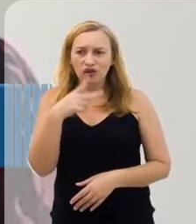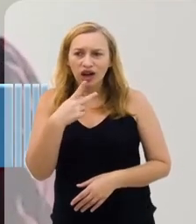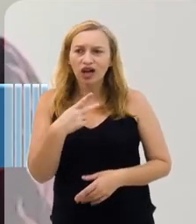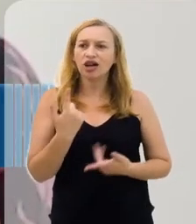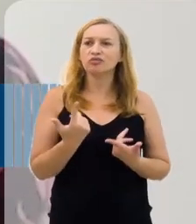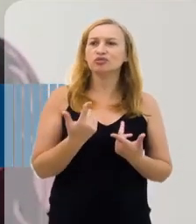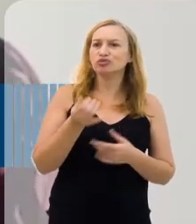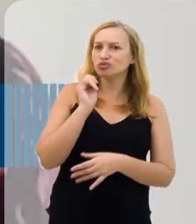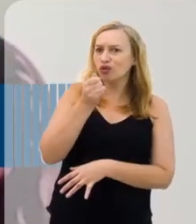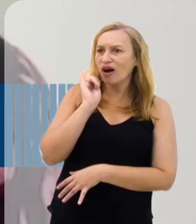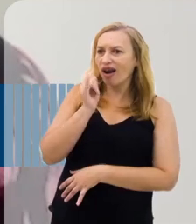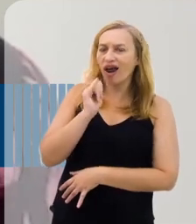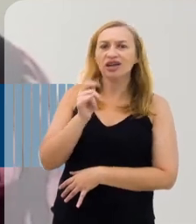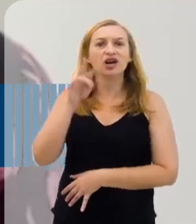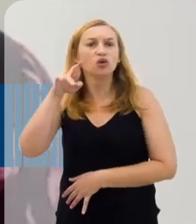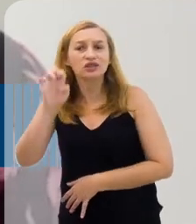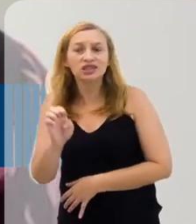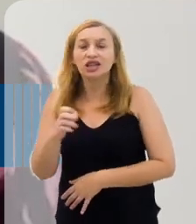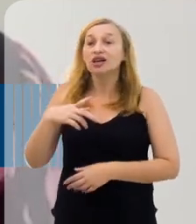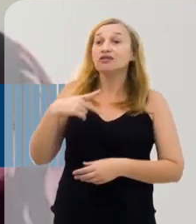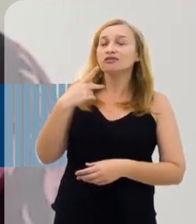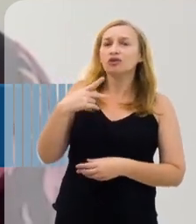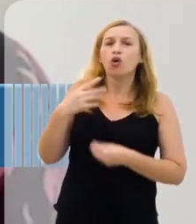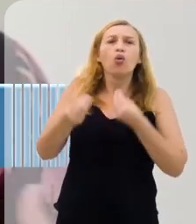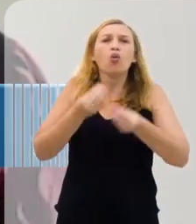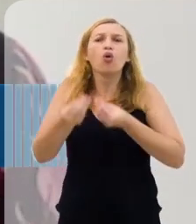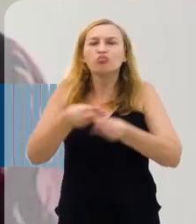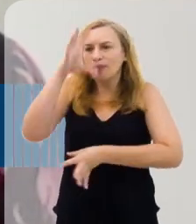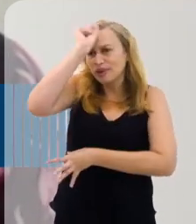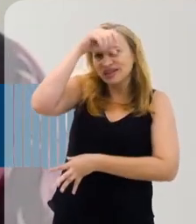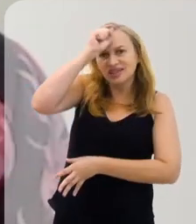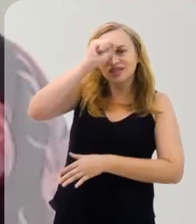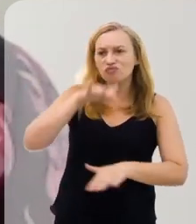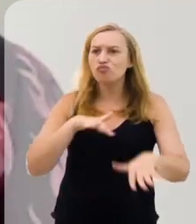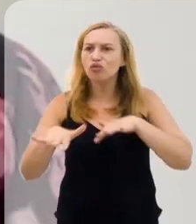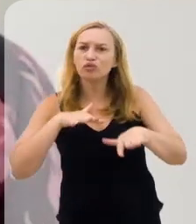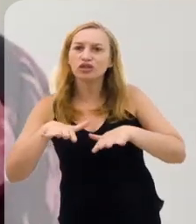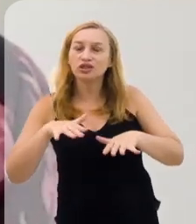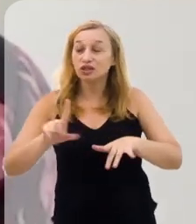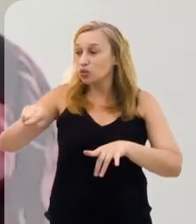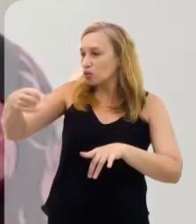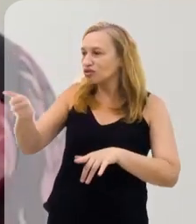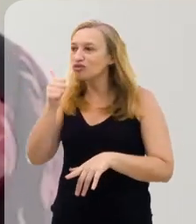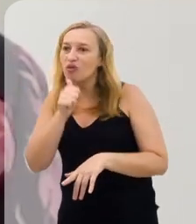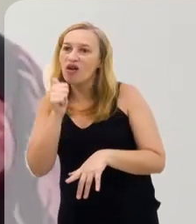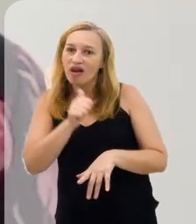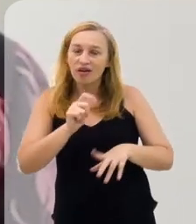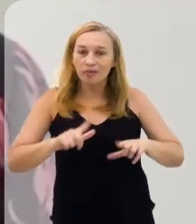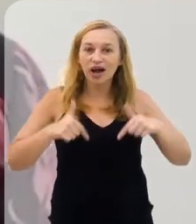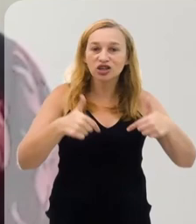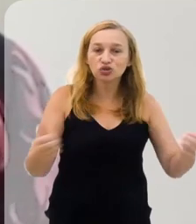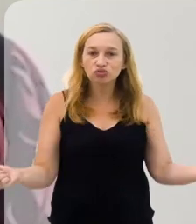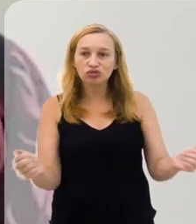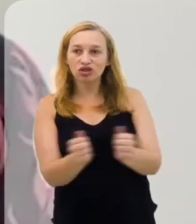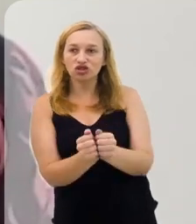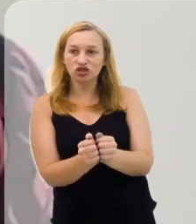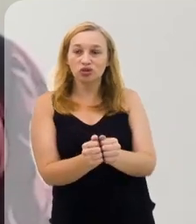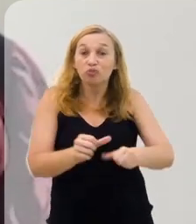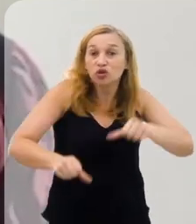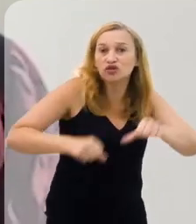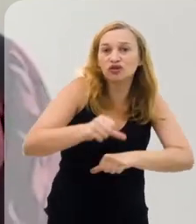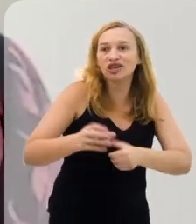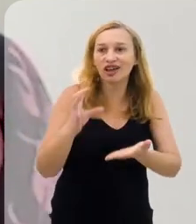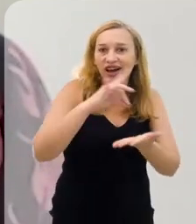a gente trouxe um pouco do relato da Rosana, contando como foi o aprendizado e a mobilização de outras mulheres para atuarem